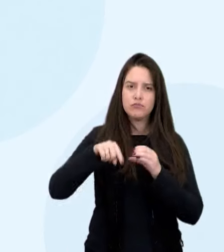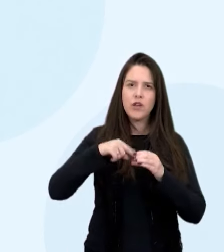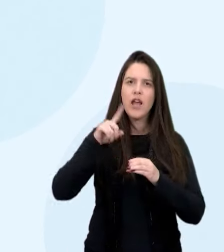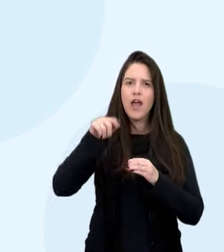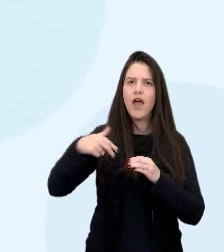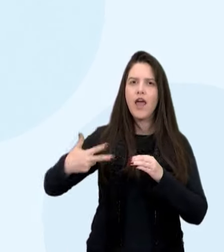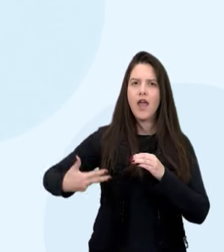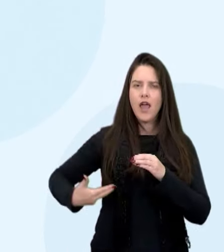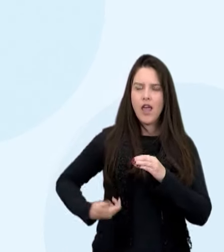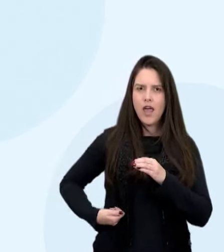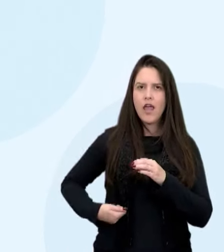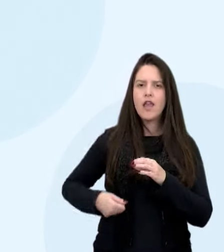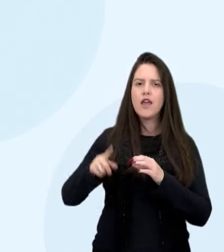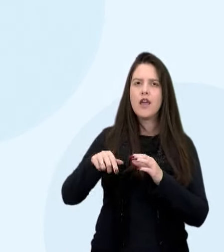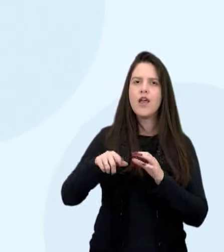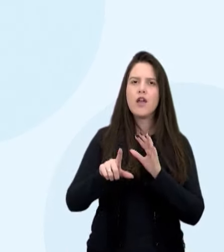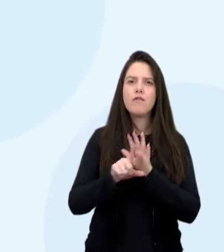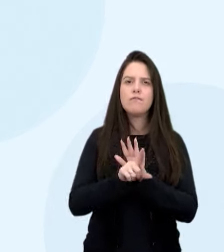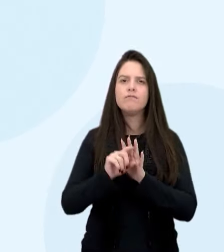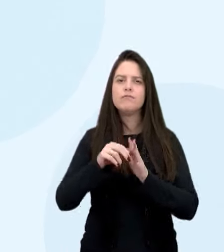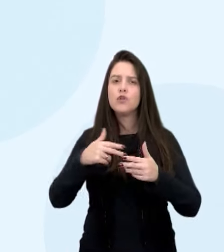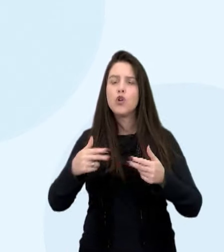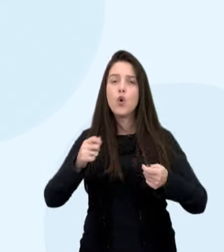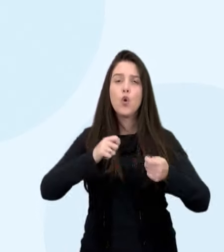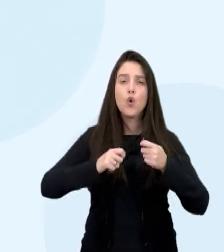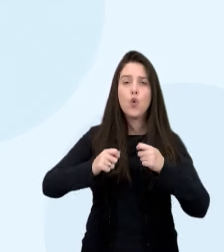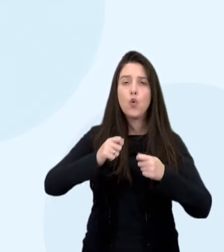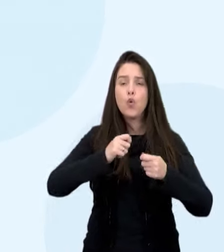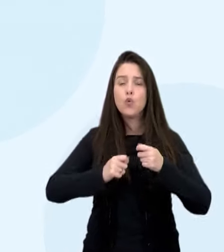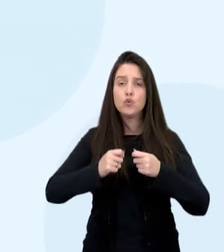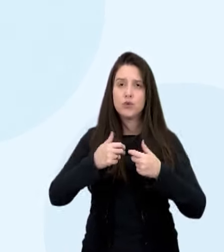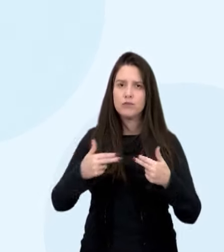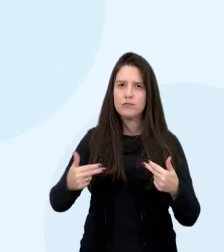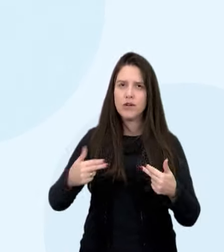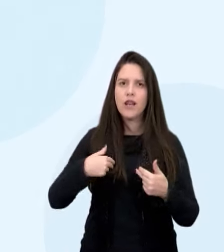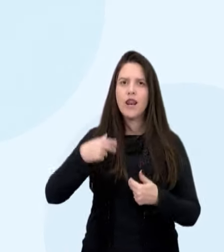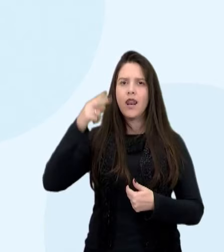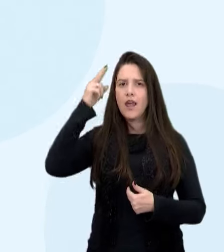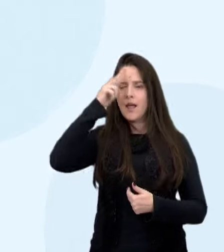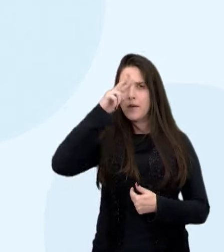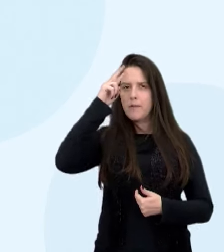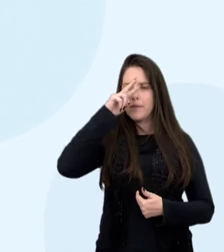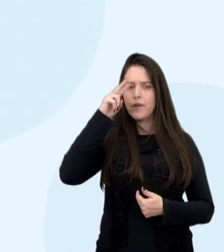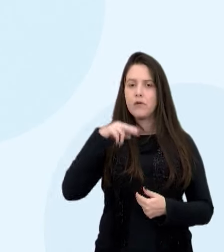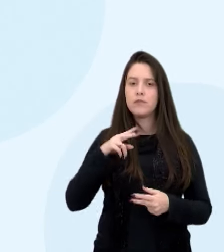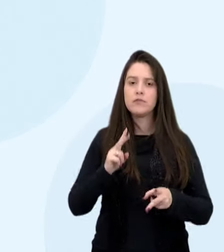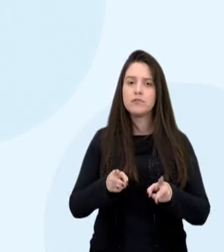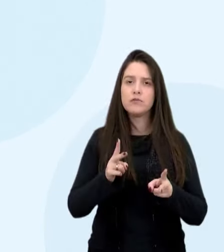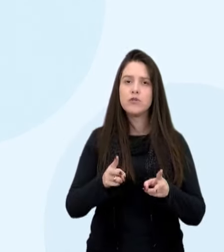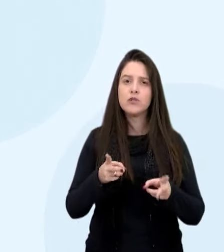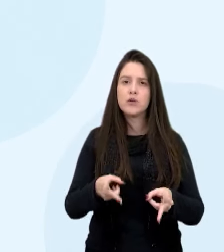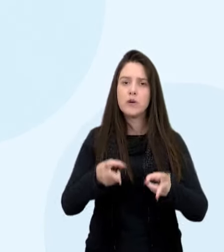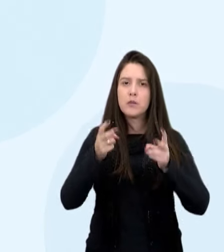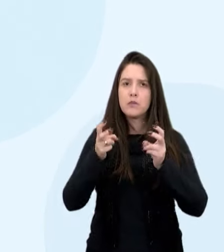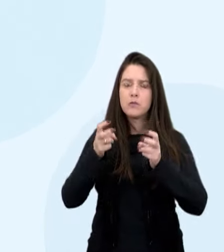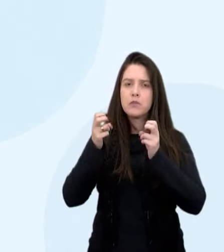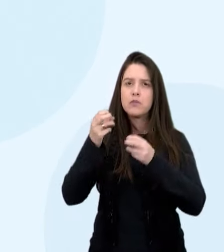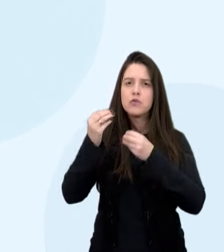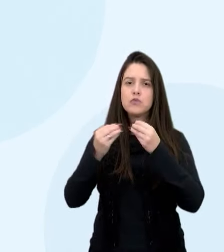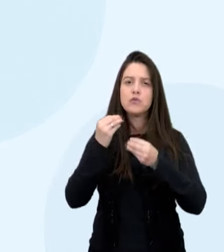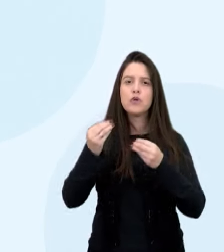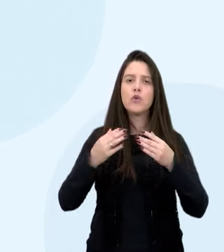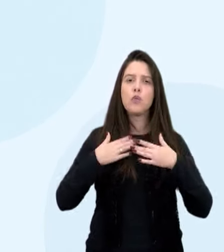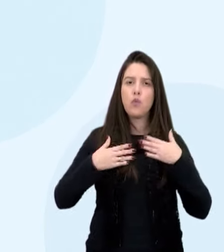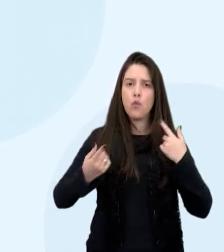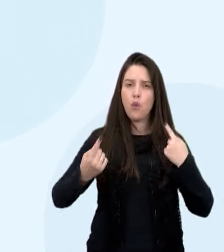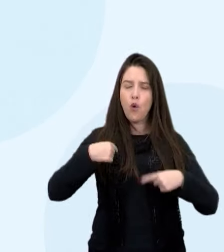O que eu circulei é o hormônio insulina. Sempre, né, a gente tem essa questão, o receptor e o hormônio,